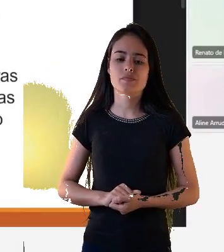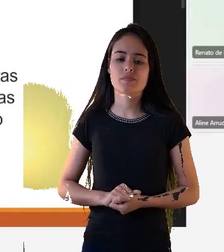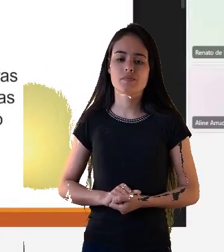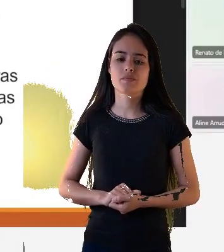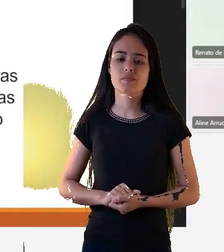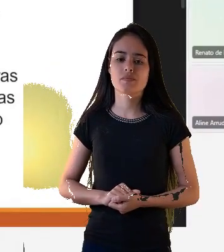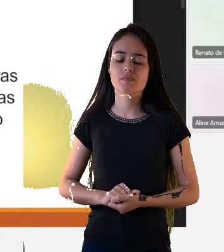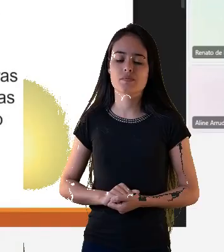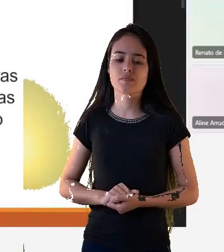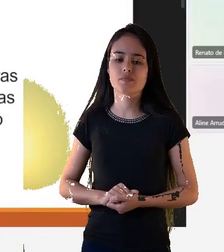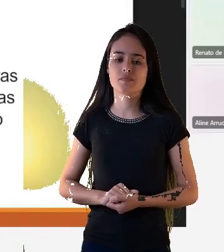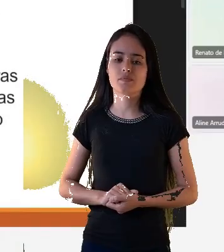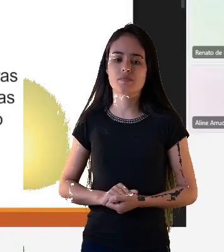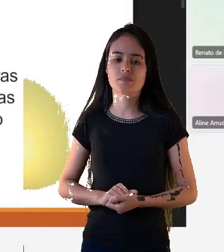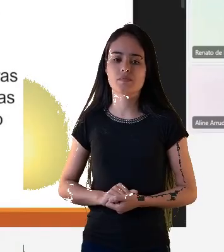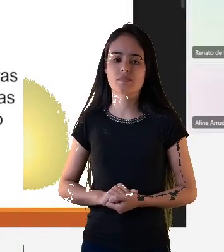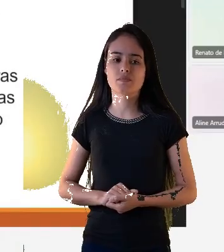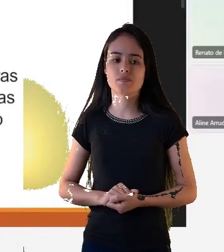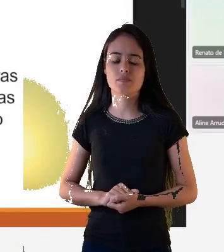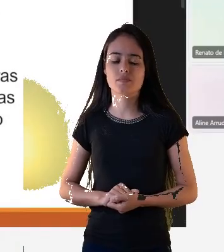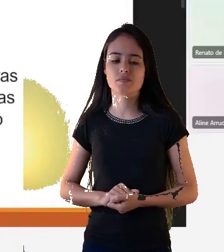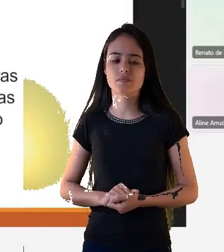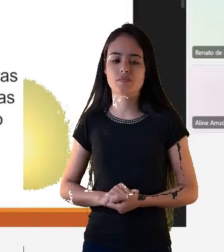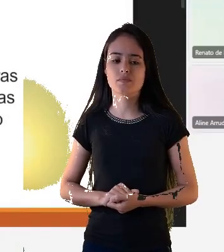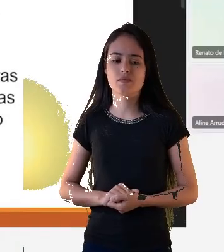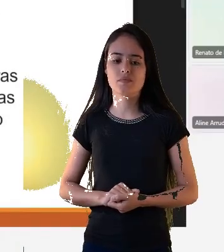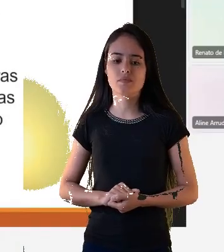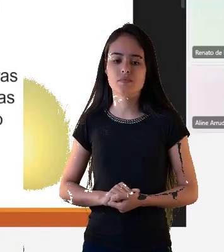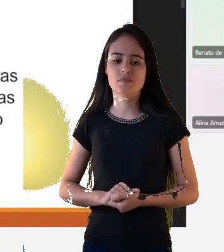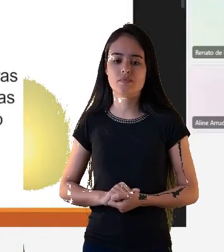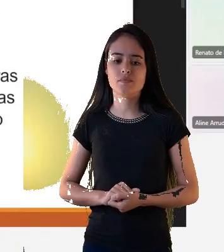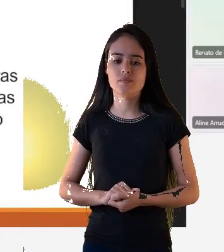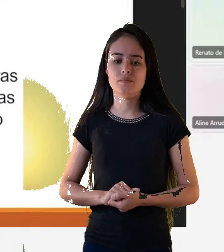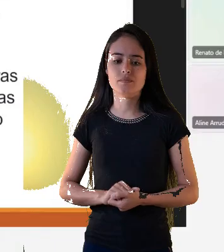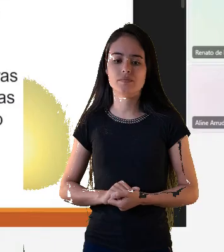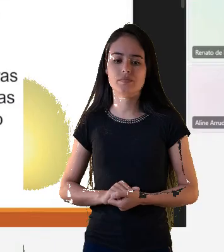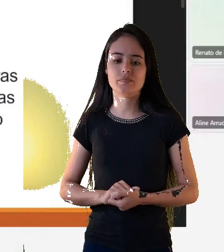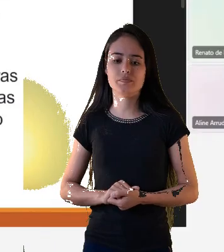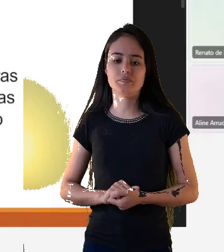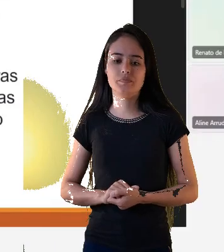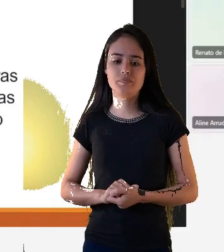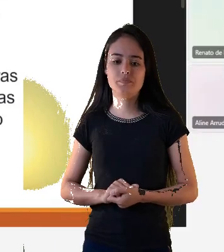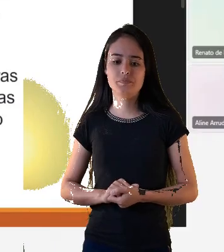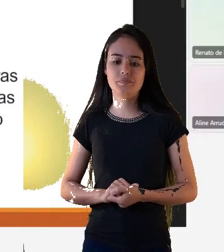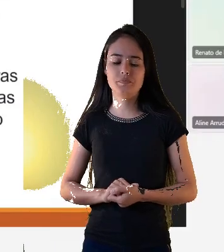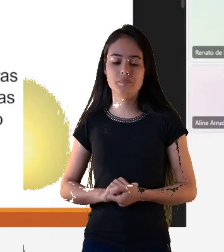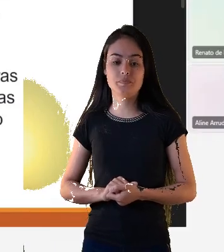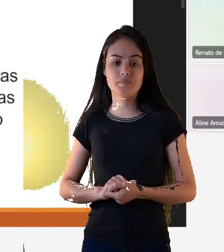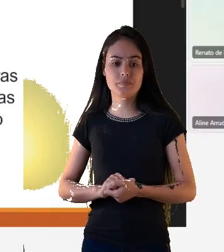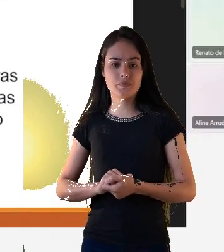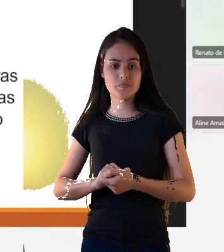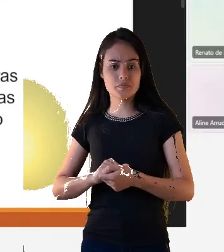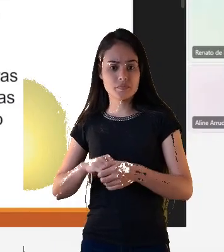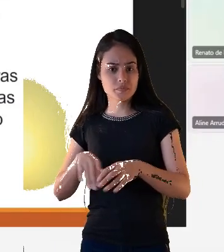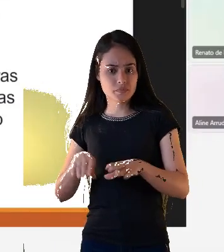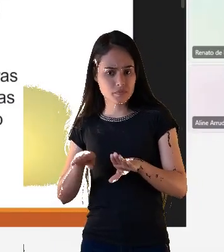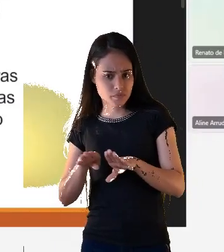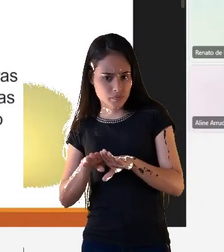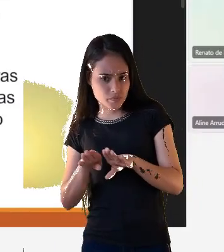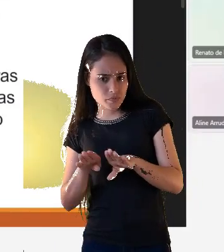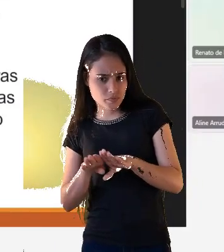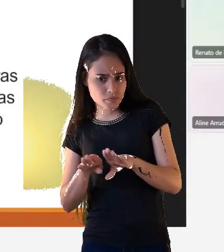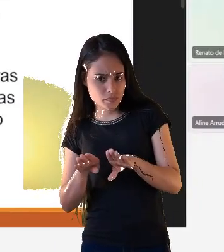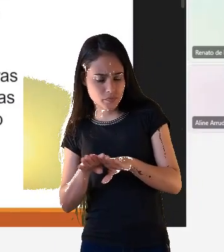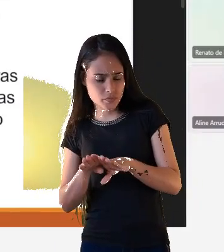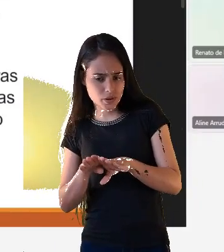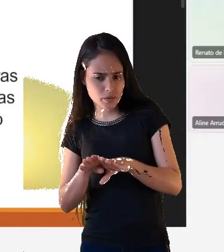tanto várias estratégias diferentes, né, de guerra. E uma delas foi utilizar essas